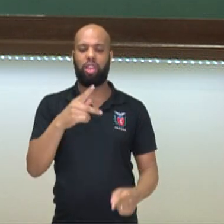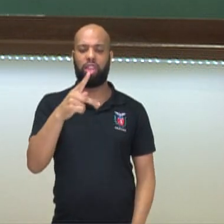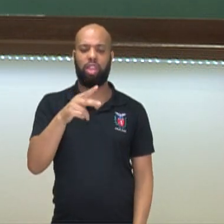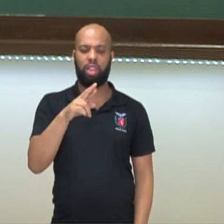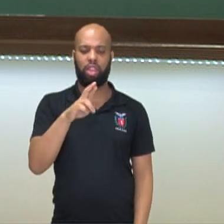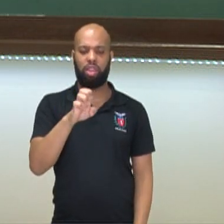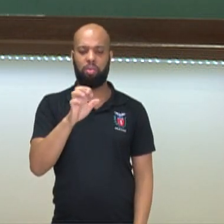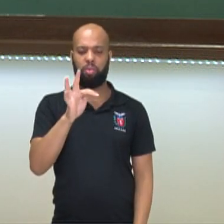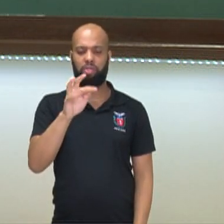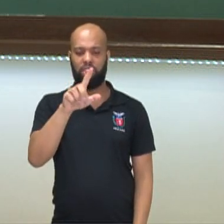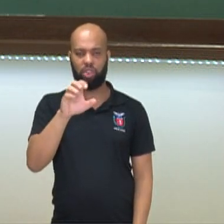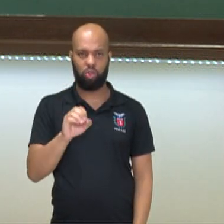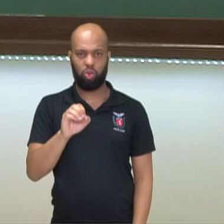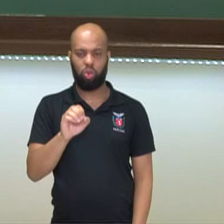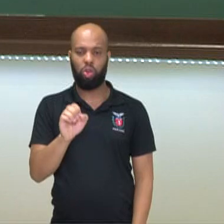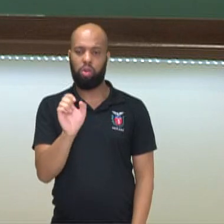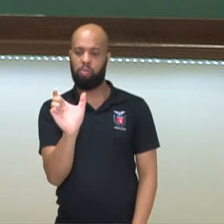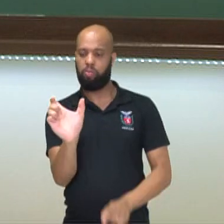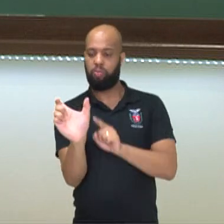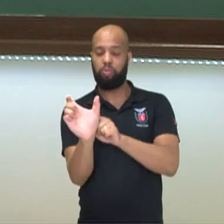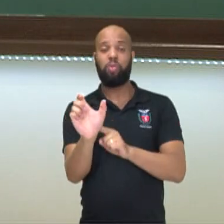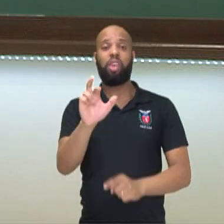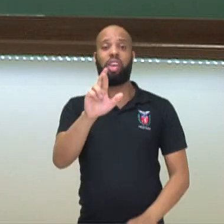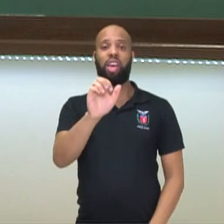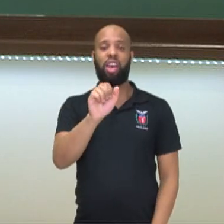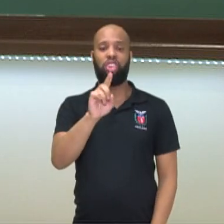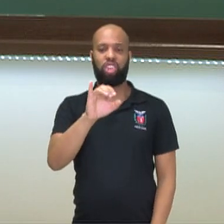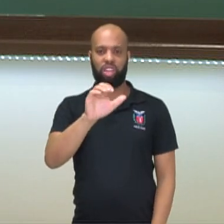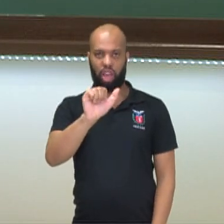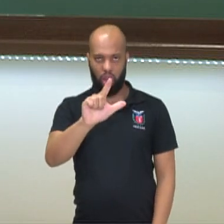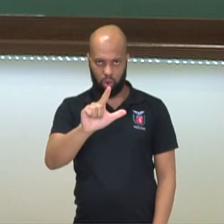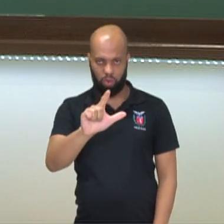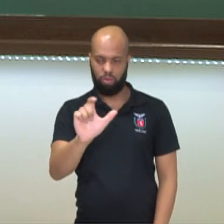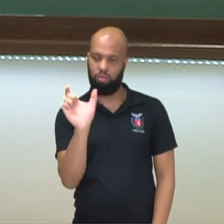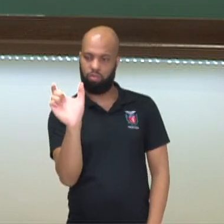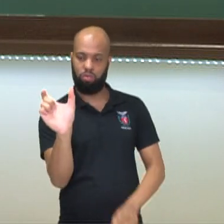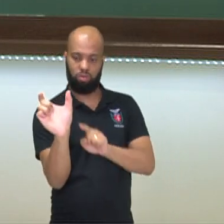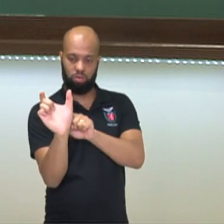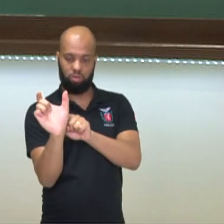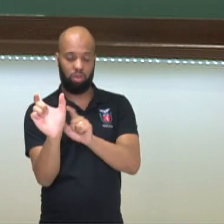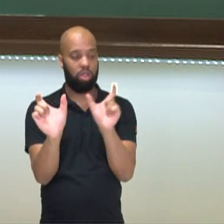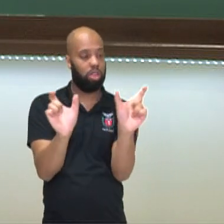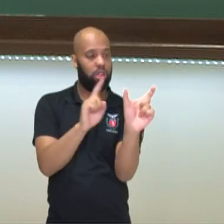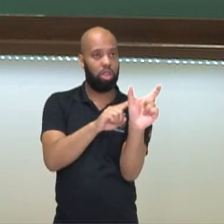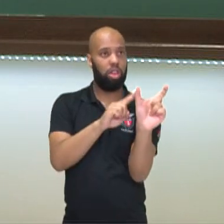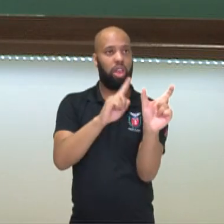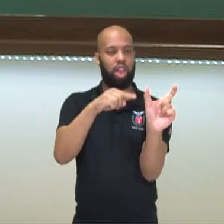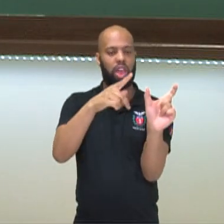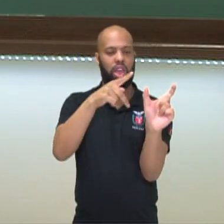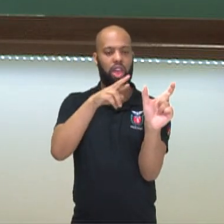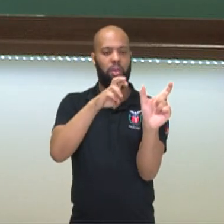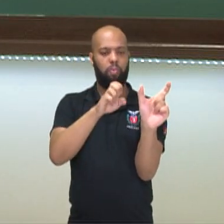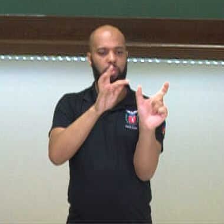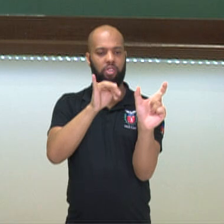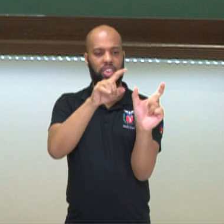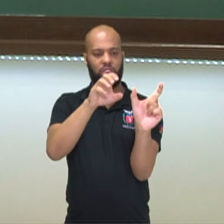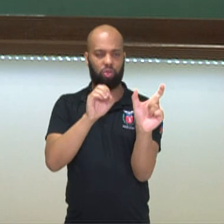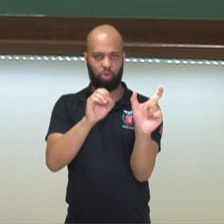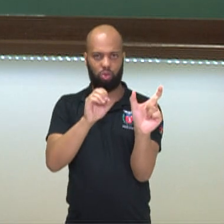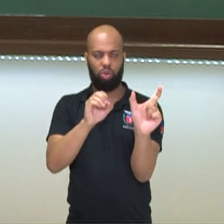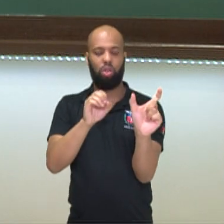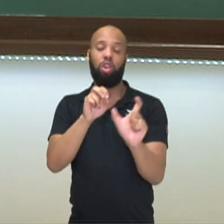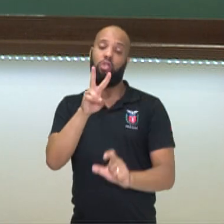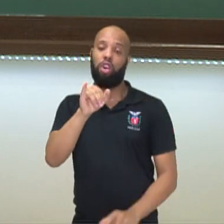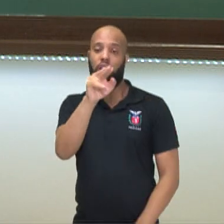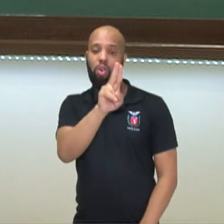vem antes do radical. E o que eu tenho que observar sempre na formação dessa palavra, do uso ou